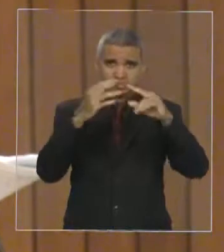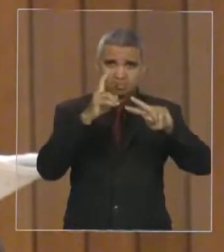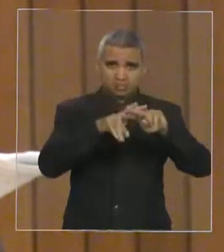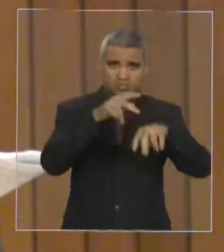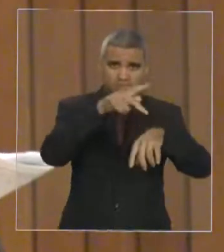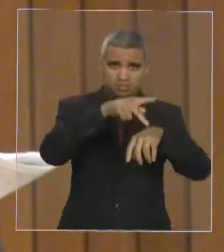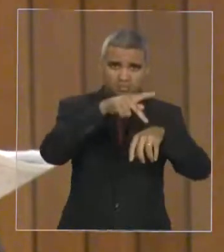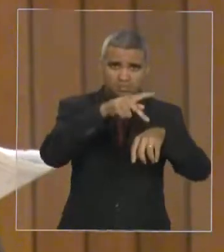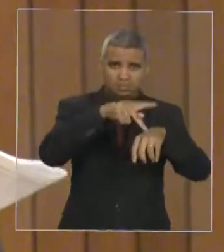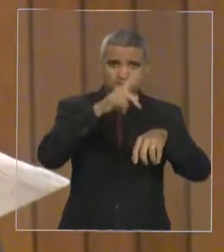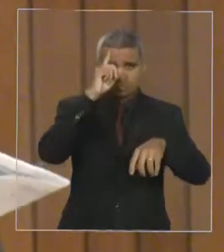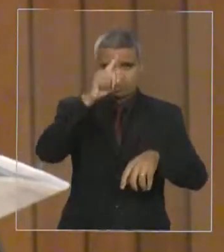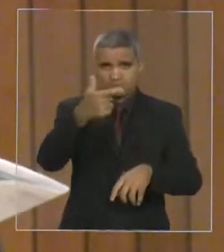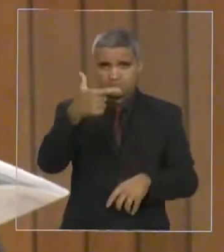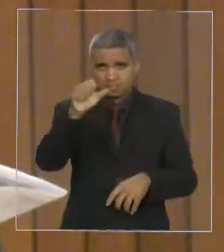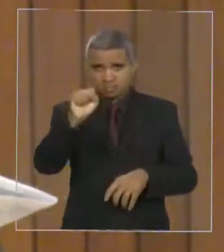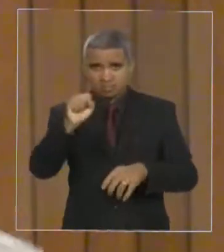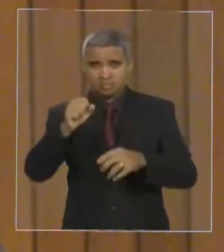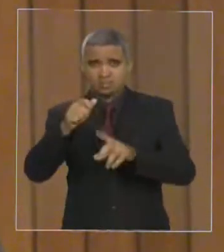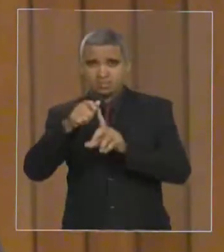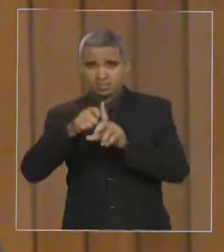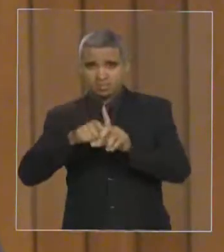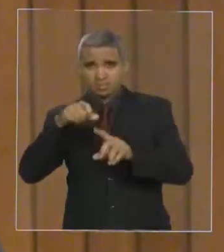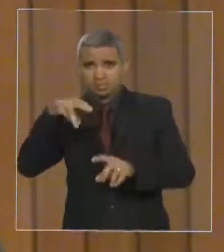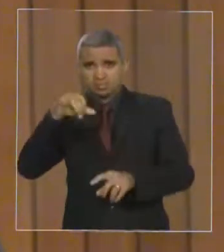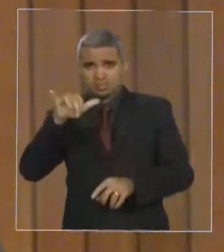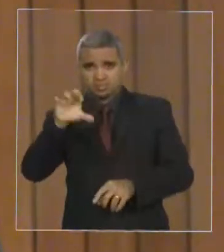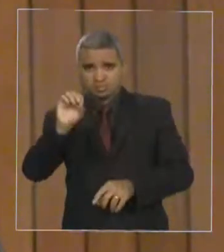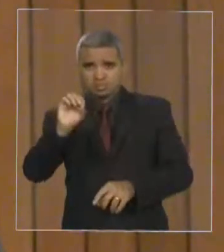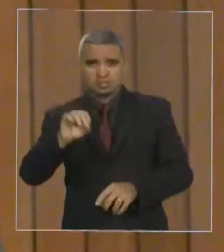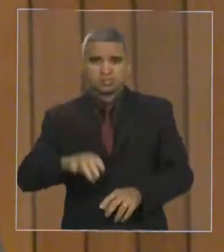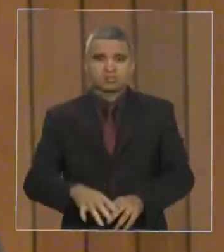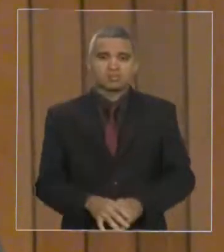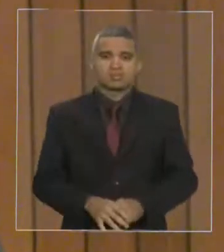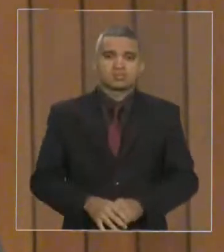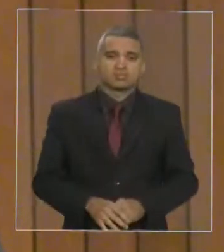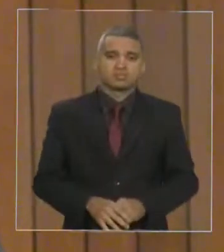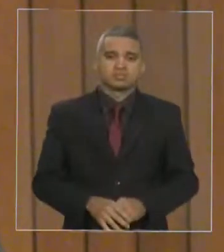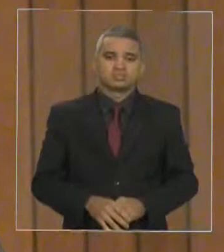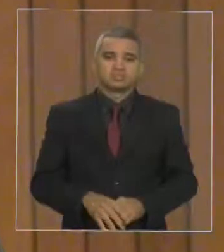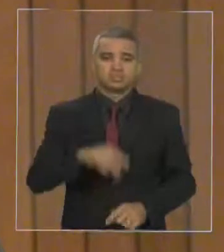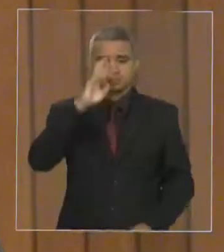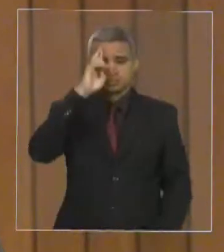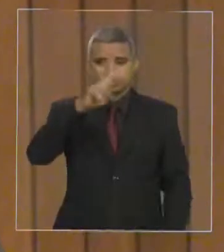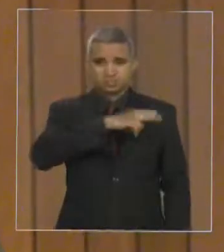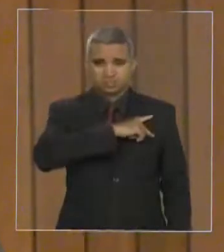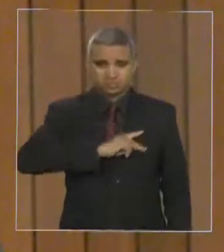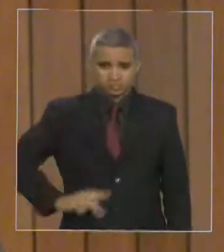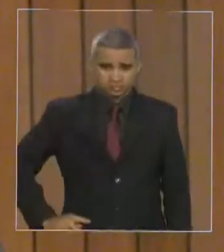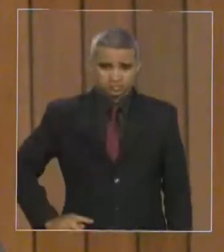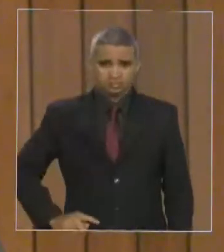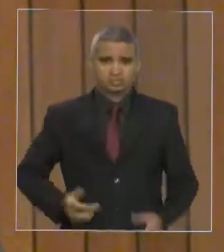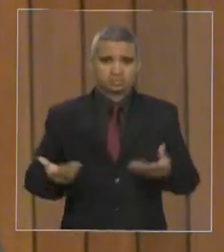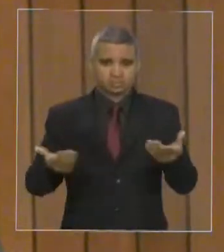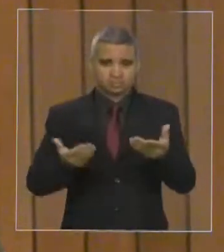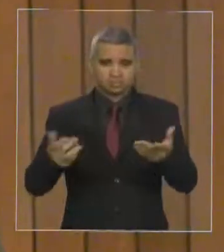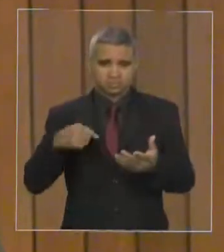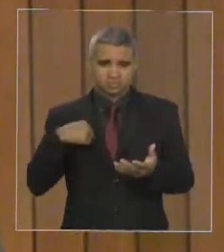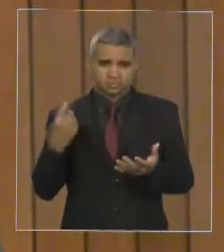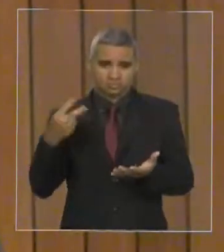na noite do dia 28 do corrente mês. Senhor presidente, eu venho aqui a esta tribuna